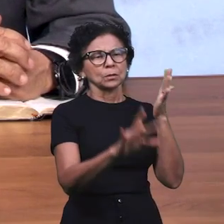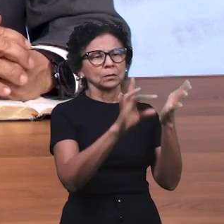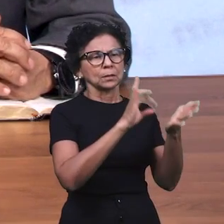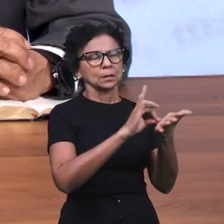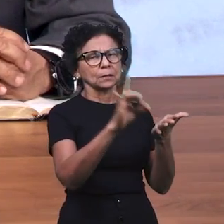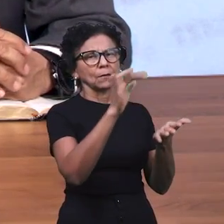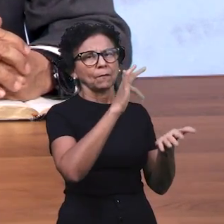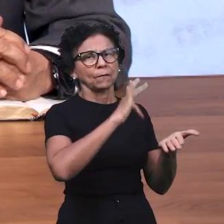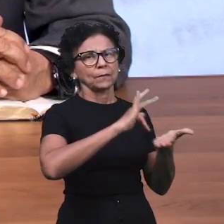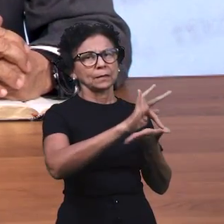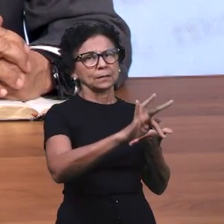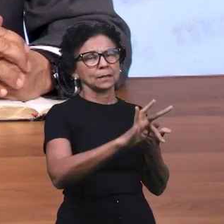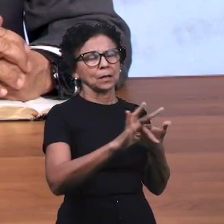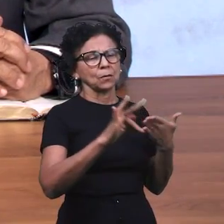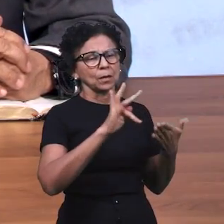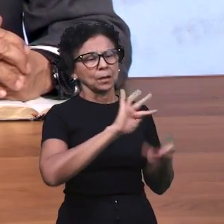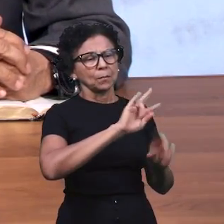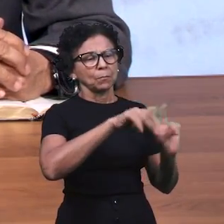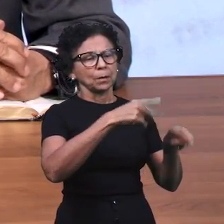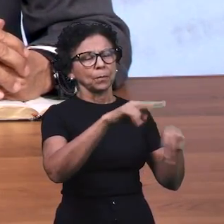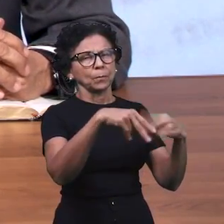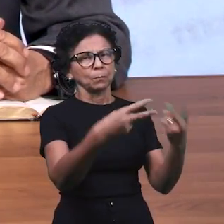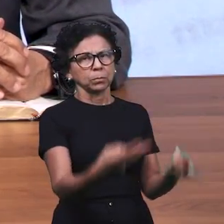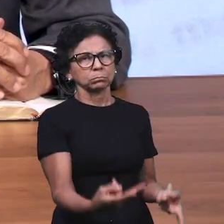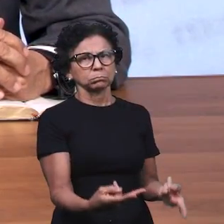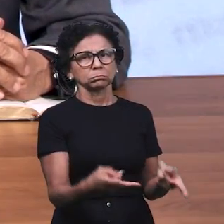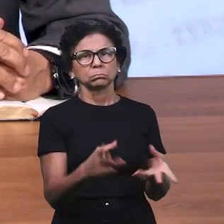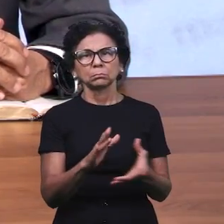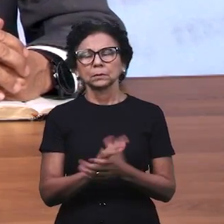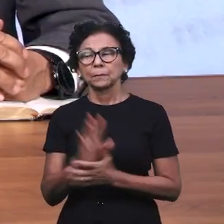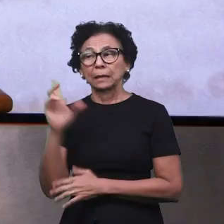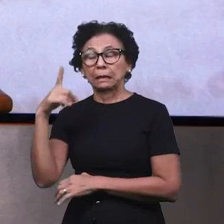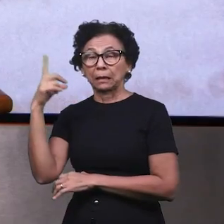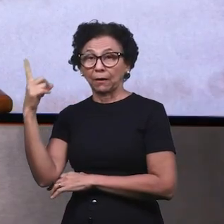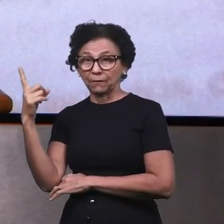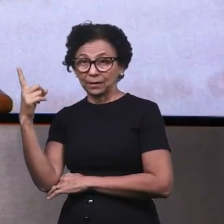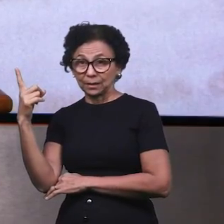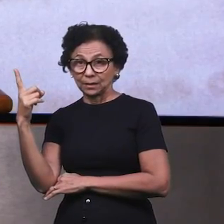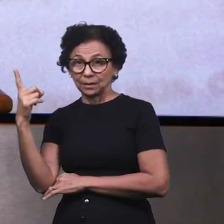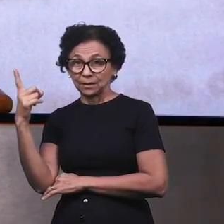pastor, matou o gigante filisteu.